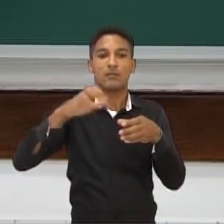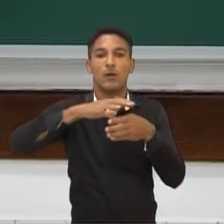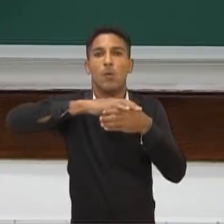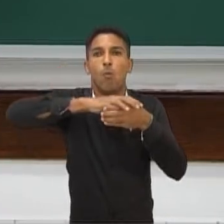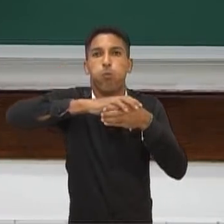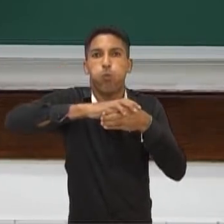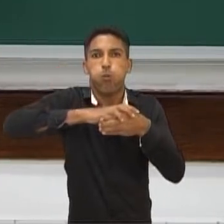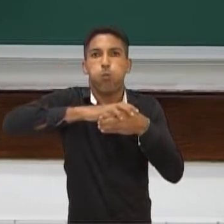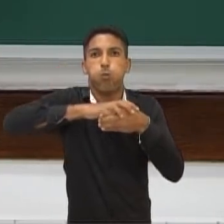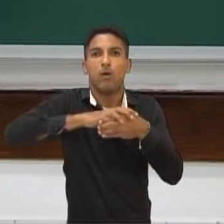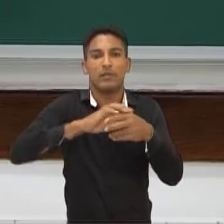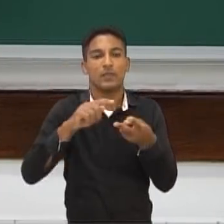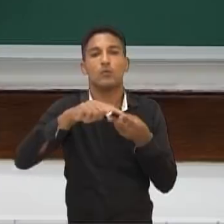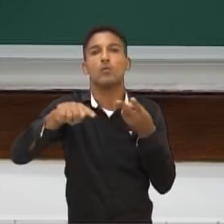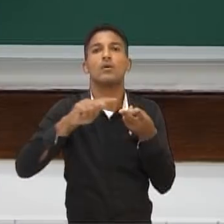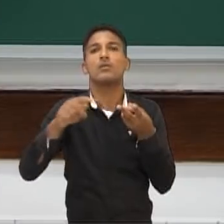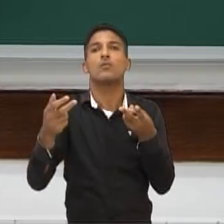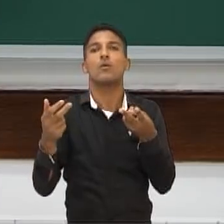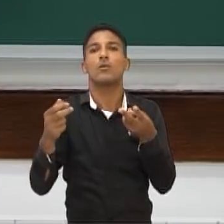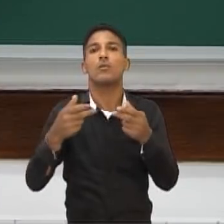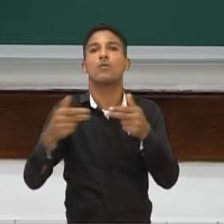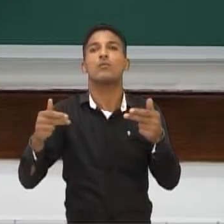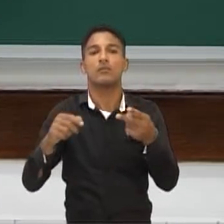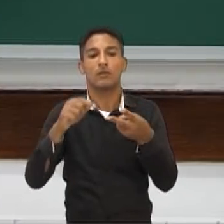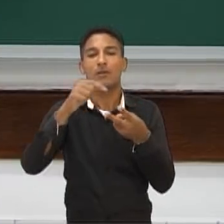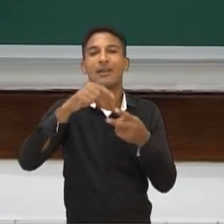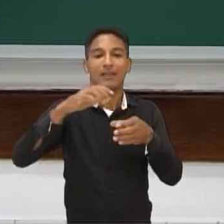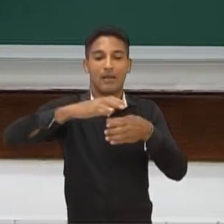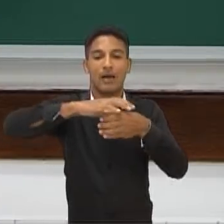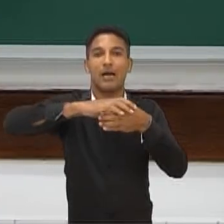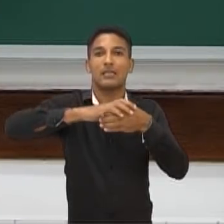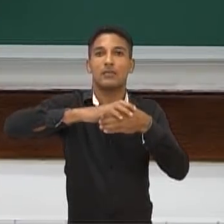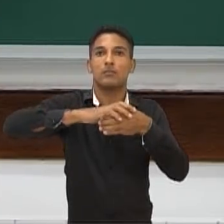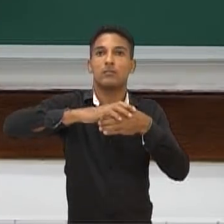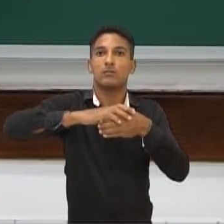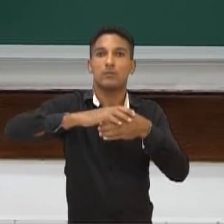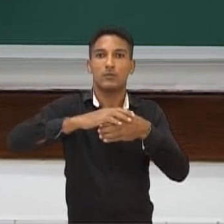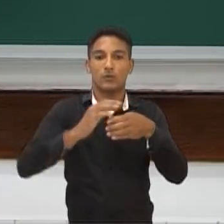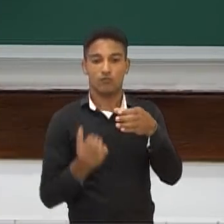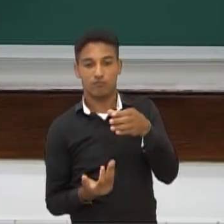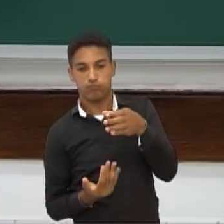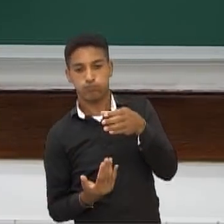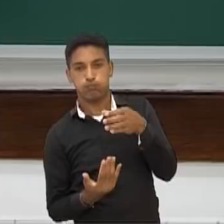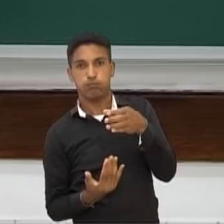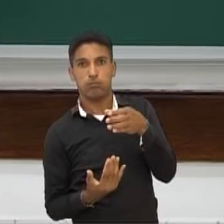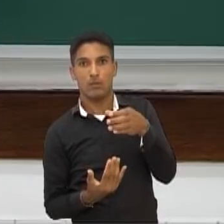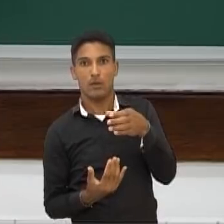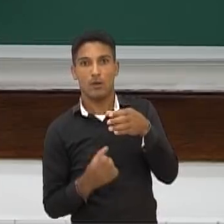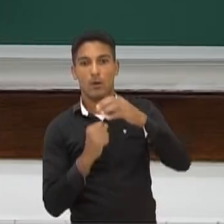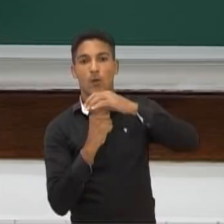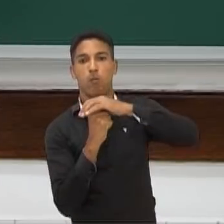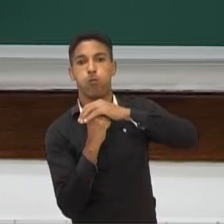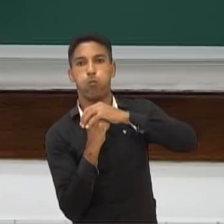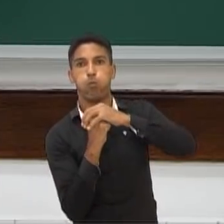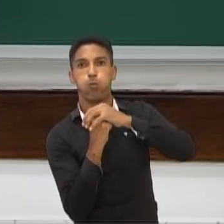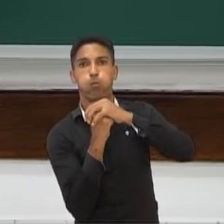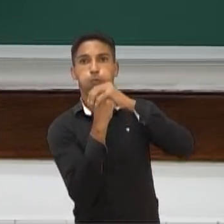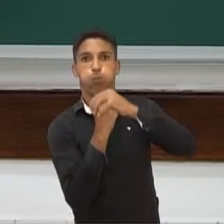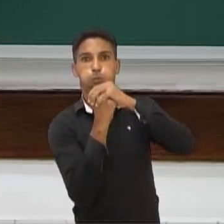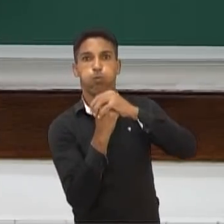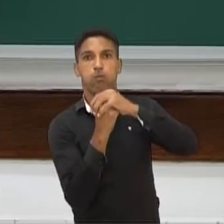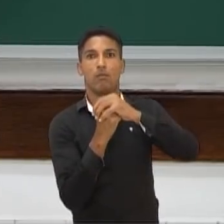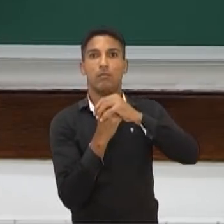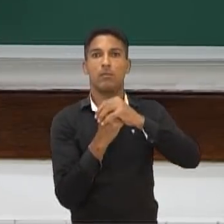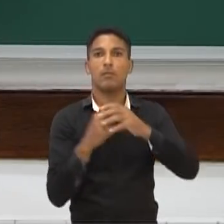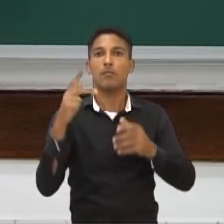duas coisas. Primeiro, ele vai empurrar o pino de contrapeso, e ao empurrar, ele está realizando o trabalho.